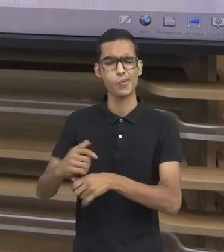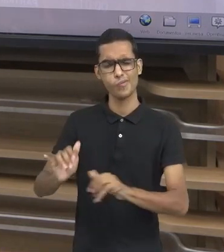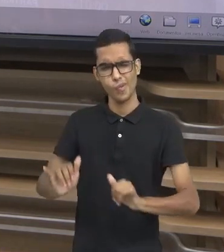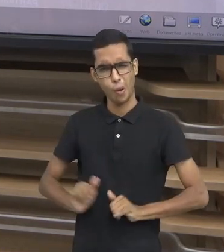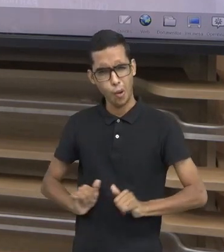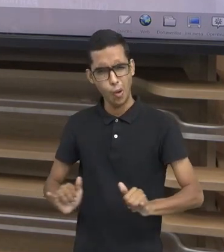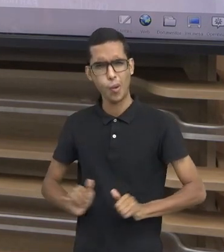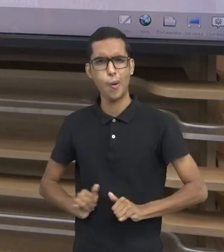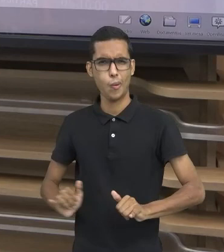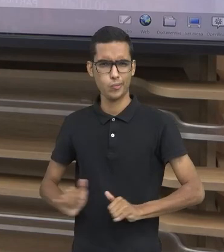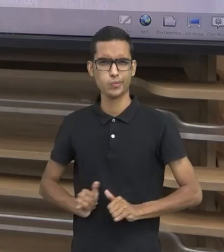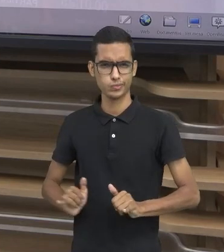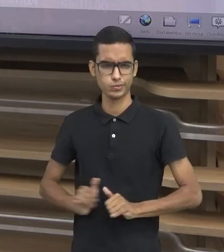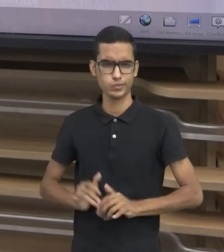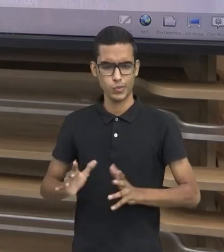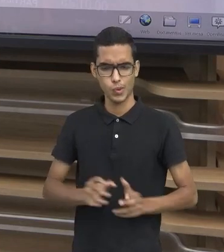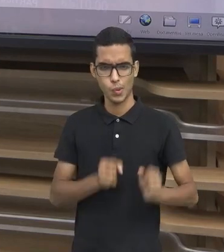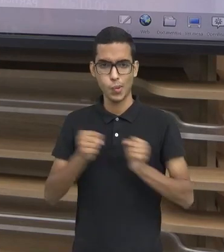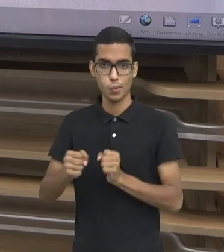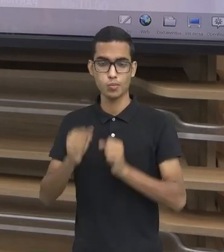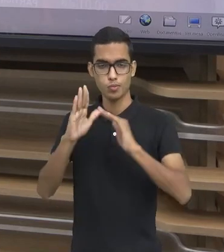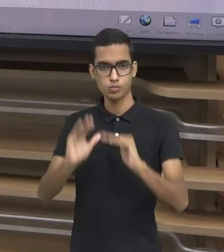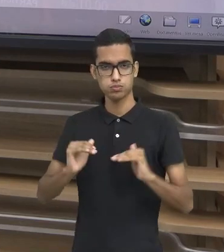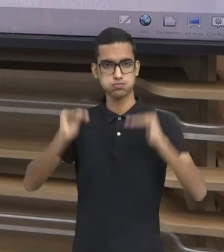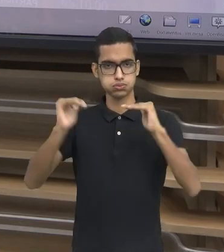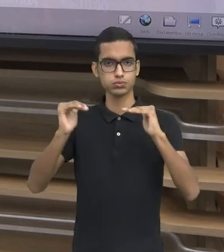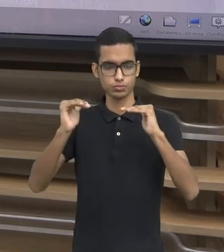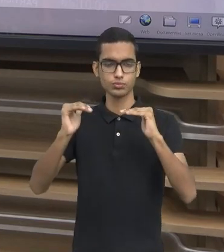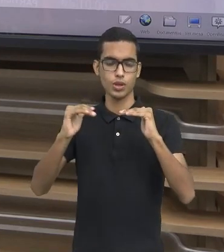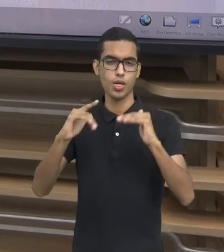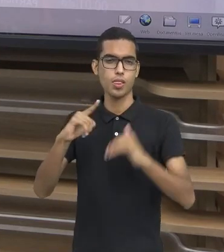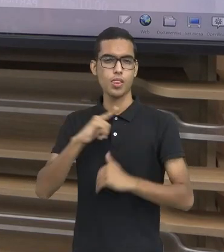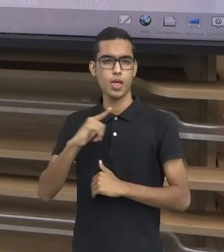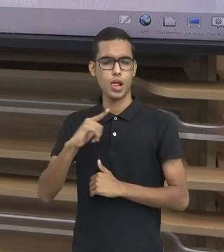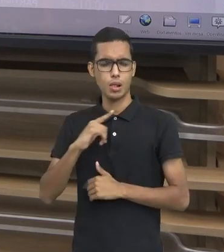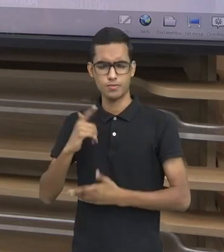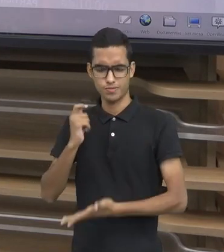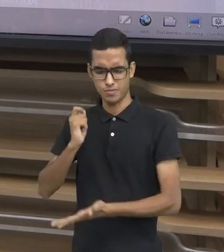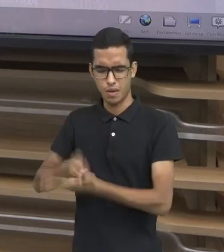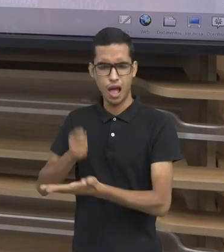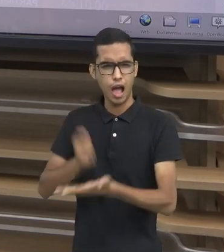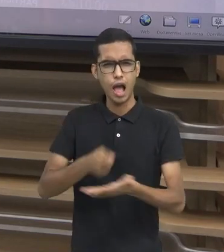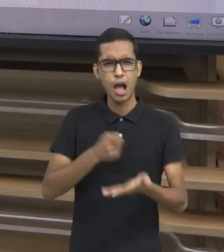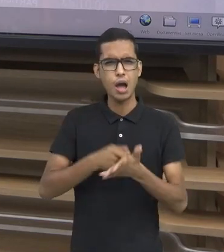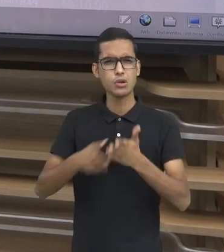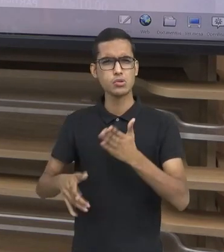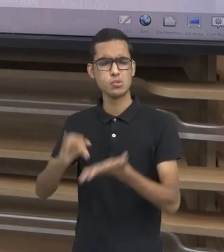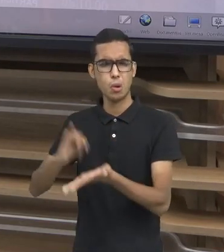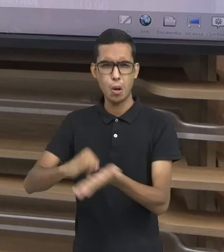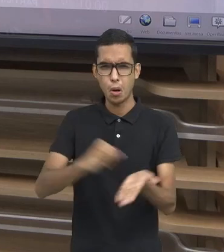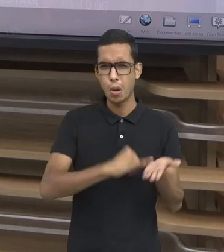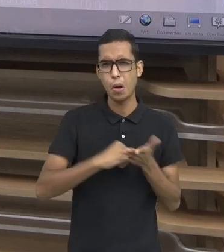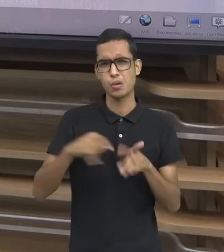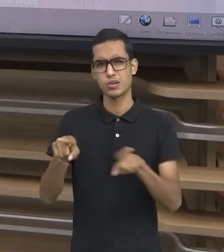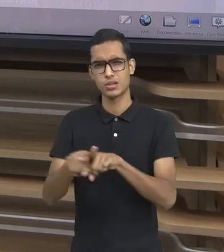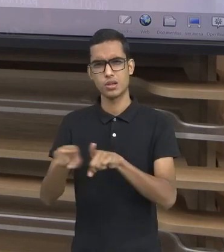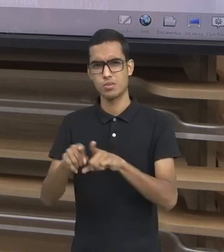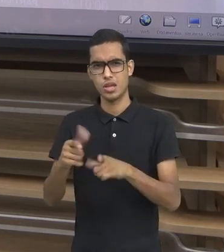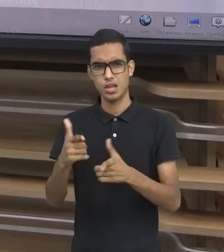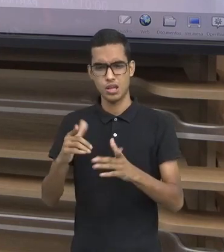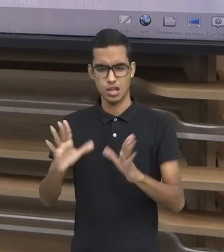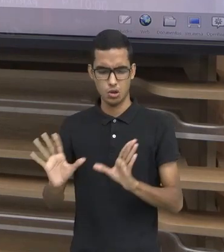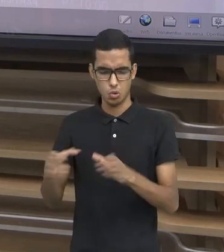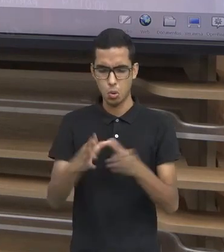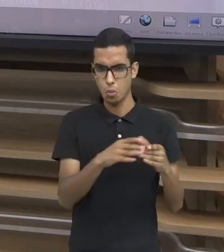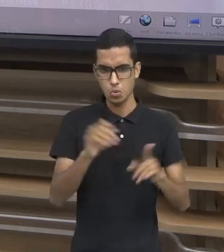sofreu ali durante o poder absolutista, pagando altos impostos, sem aquela mudança de classe social e tudo mais. Então